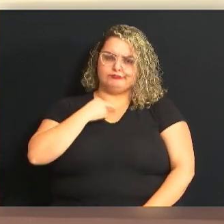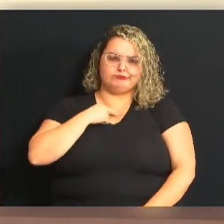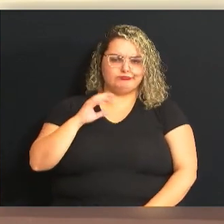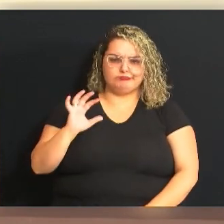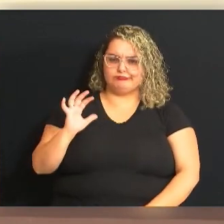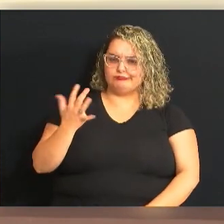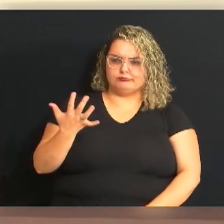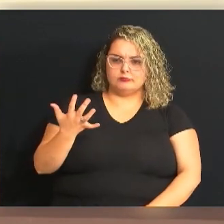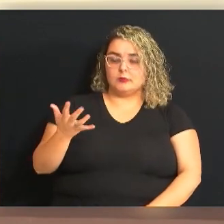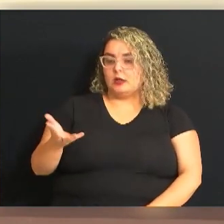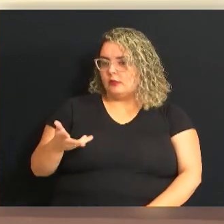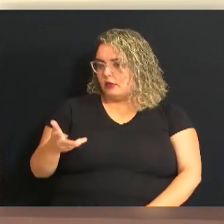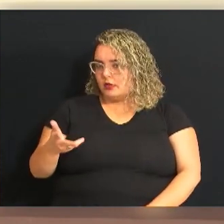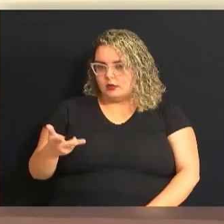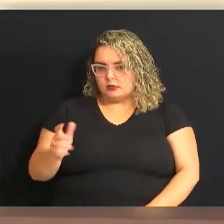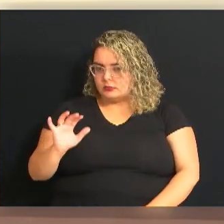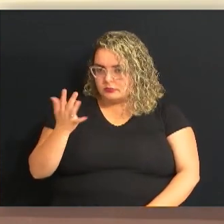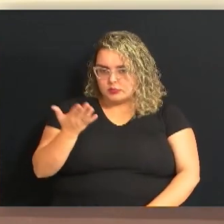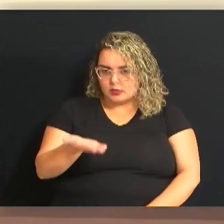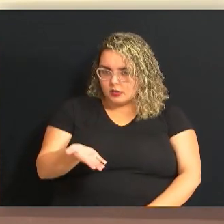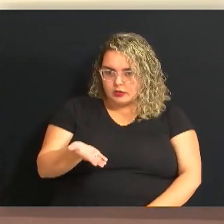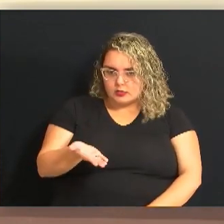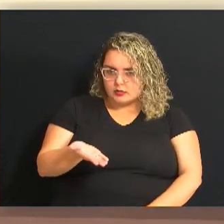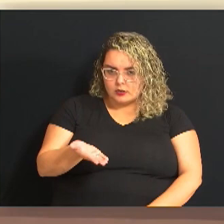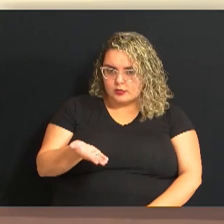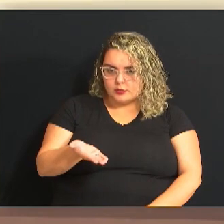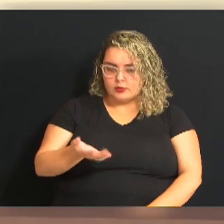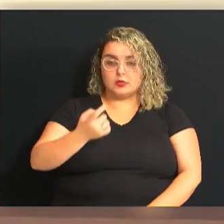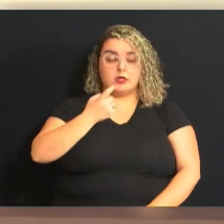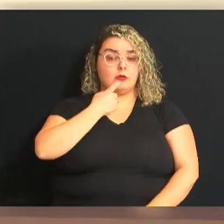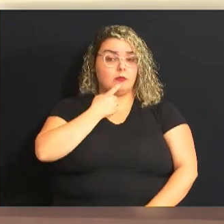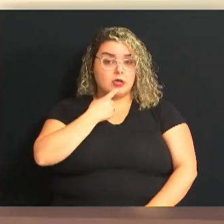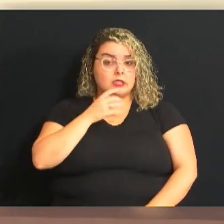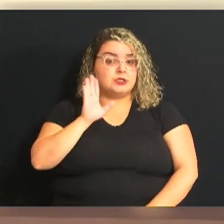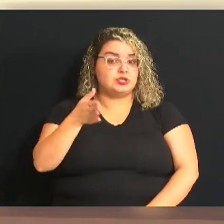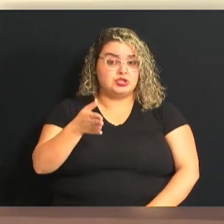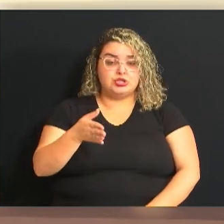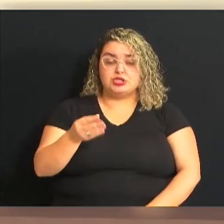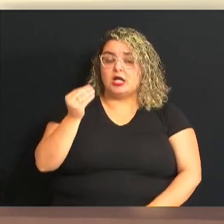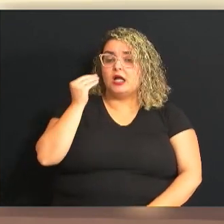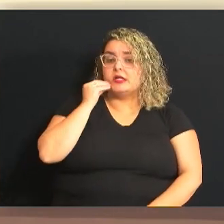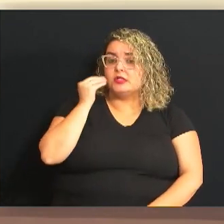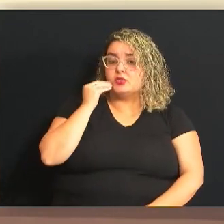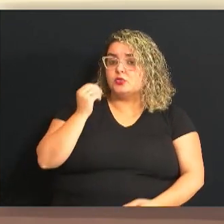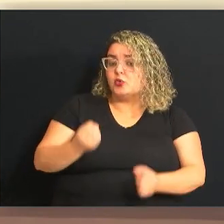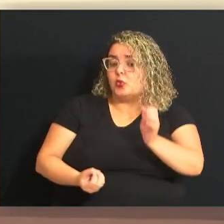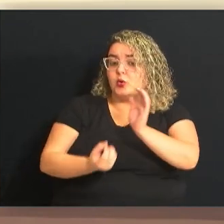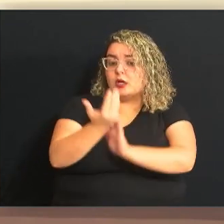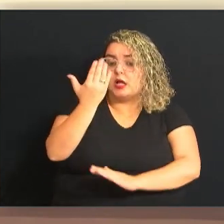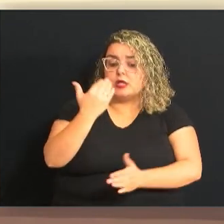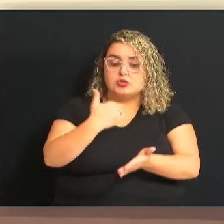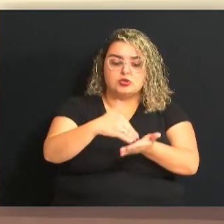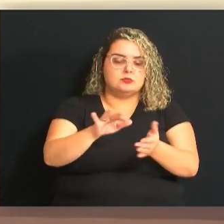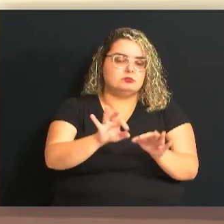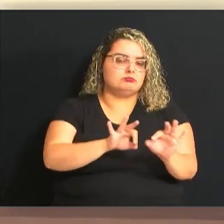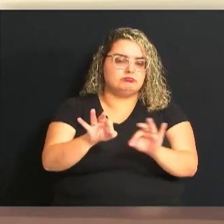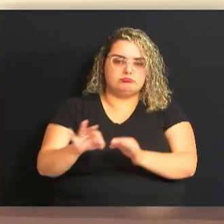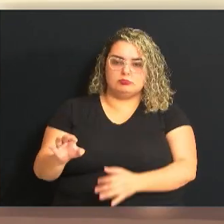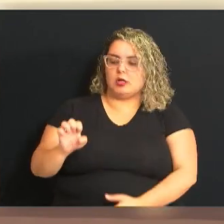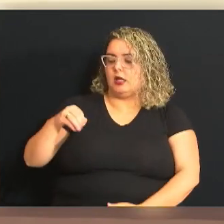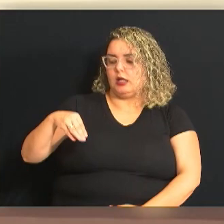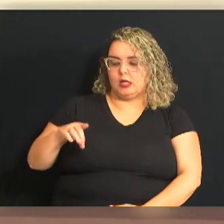está regulamentado. É uma insegurança jurídica a toda a classe de da construção civil,